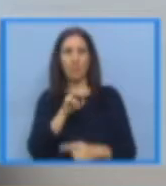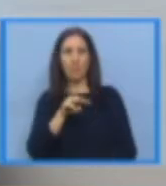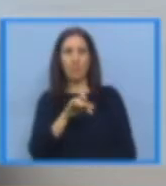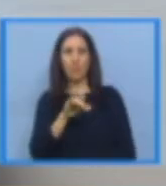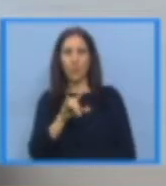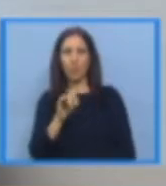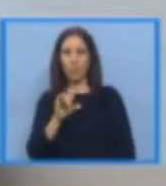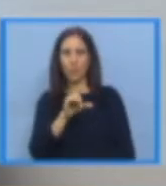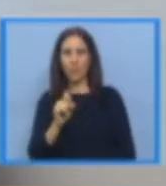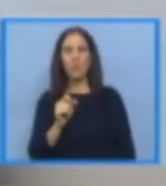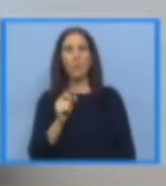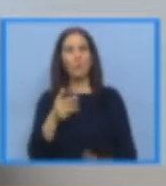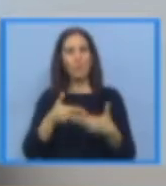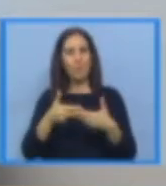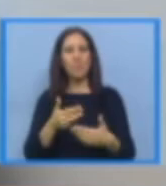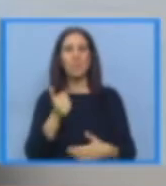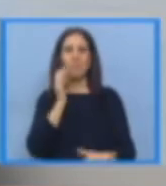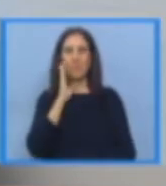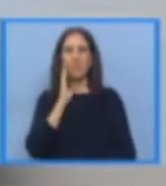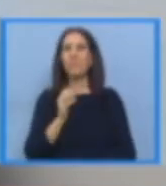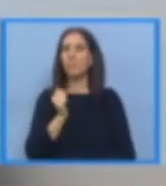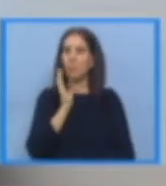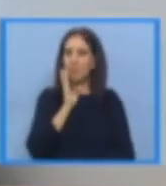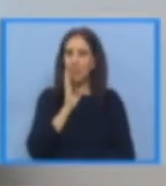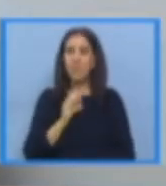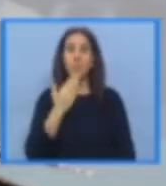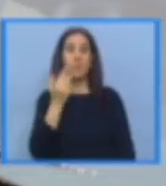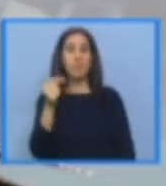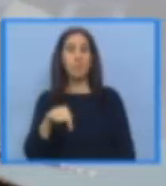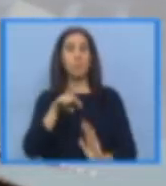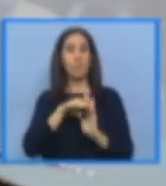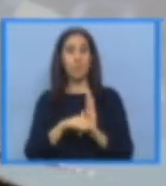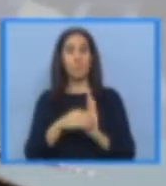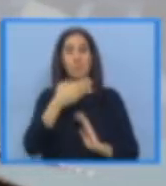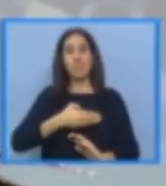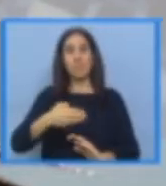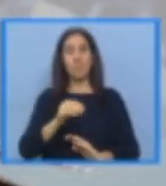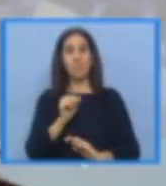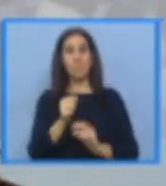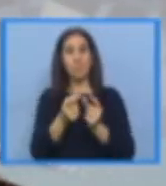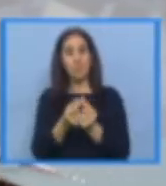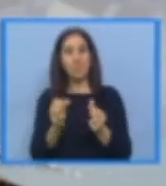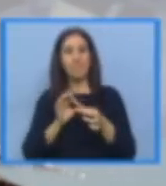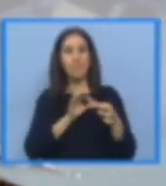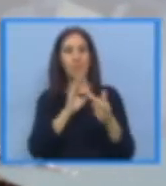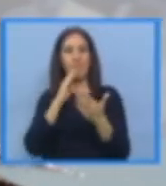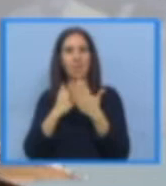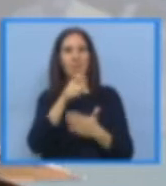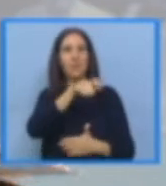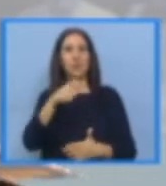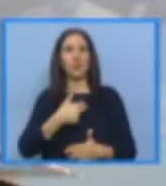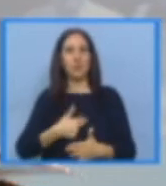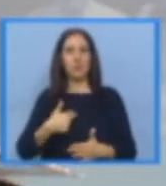Muito boa tarde. Obrigado por estar neste programa, num contexto da semana do Oitavário de Oração pela Unidade dos Cristãos. E,